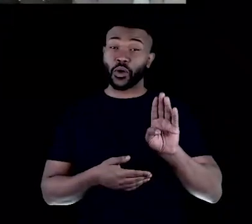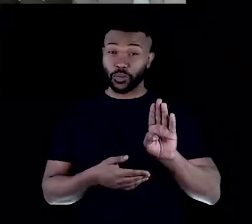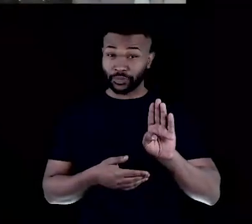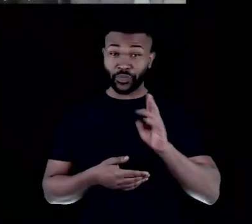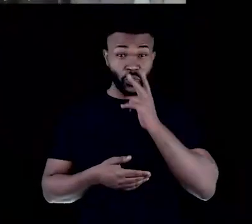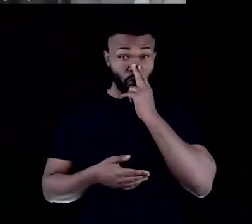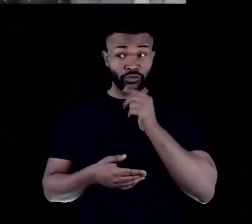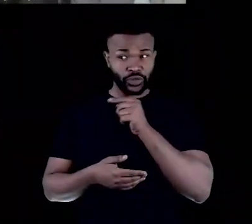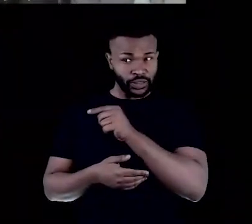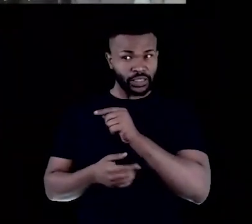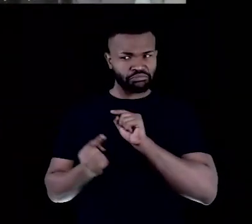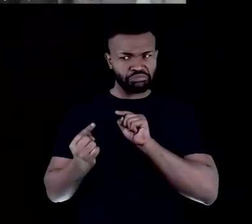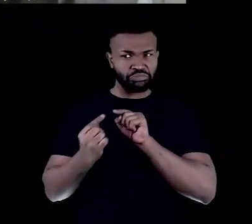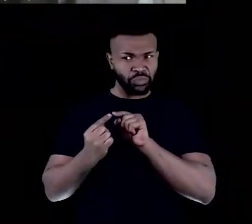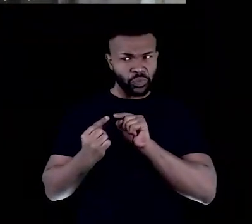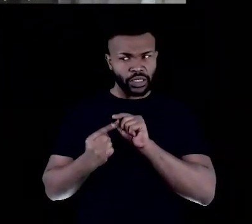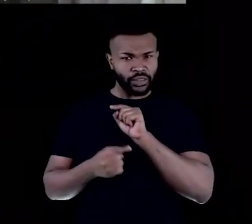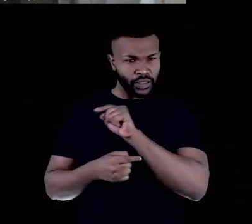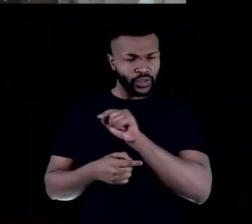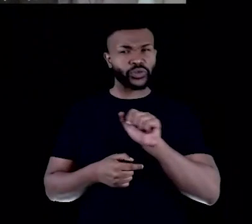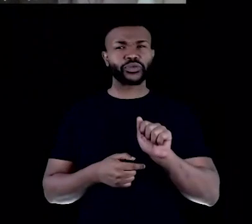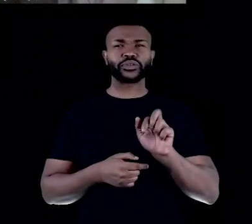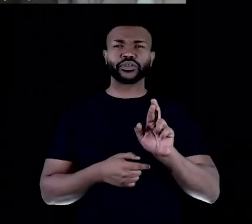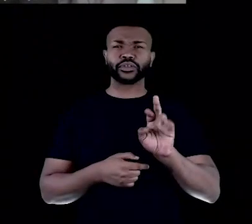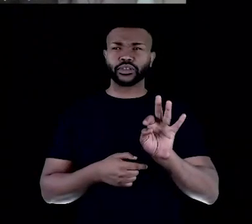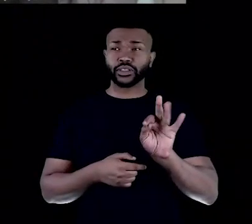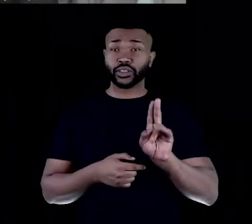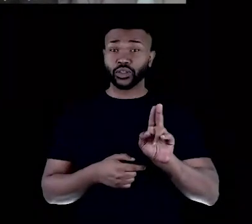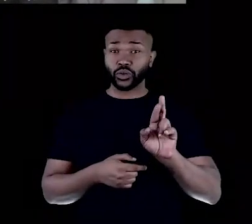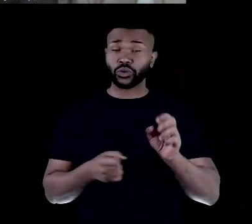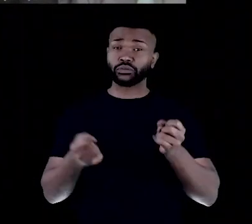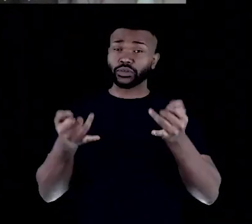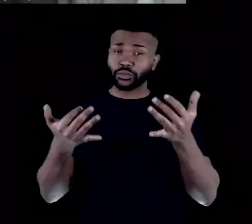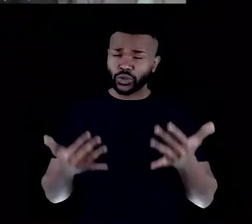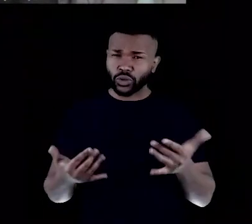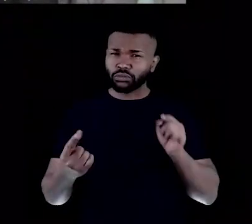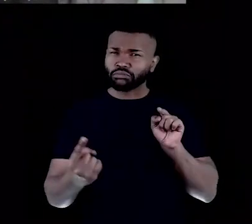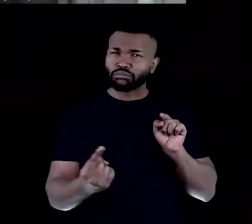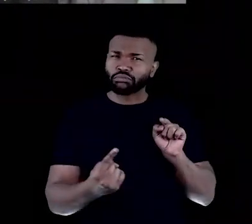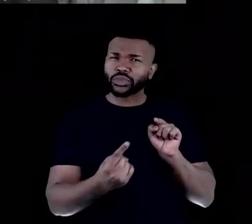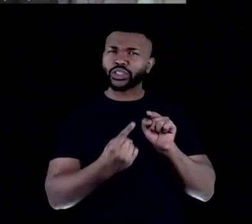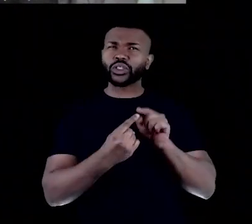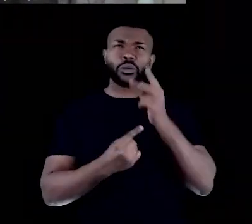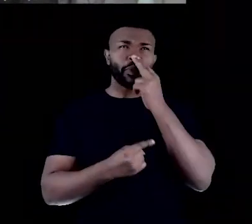Bob, acho que você se identifica com isso que o Arthur falou, de uma ligação com